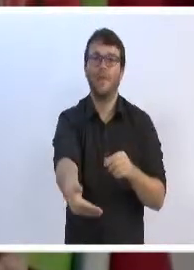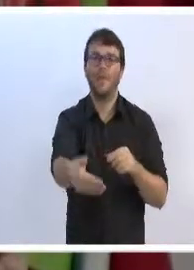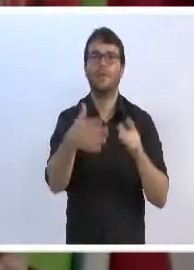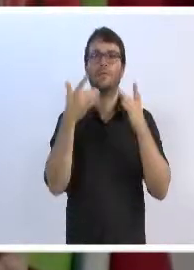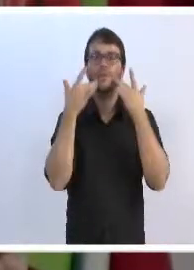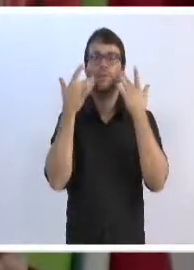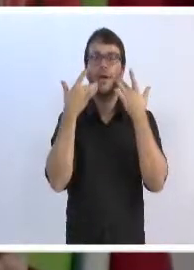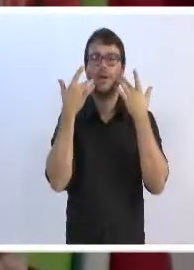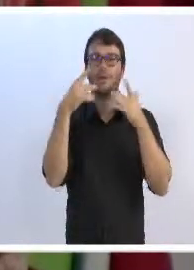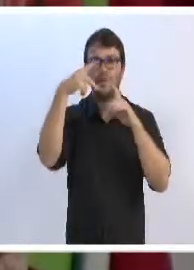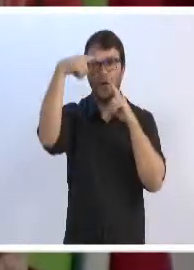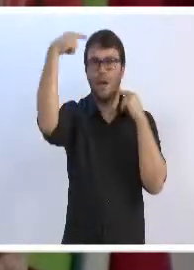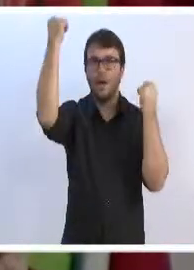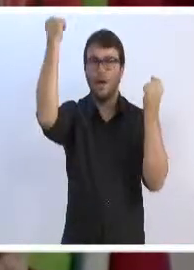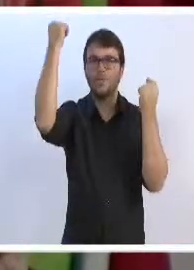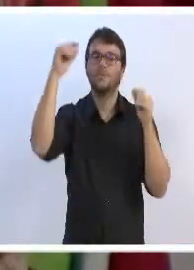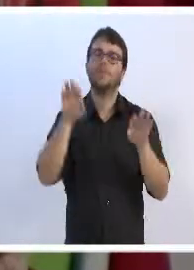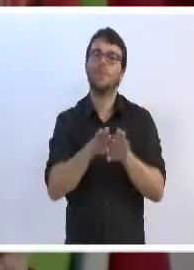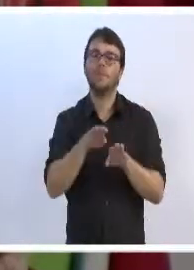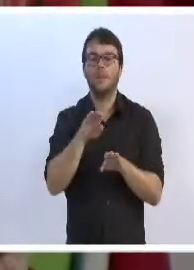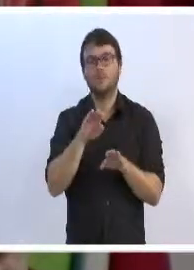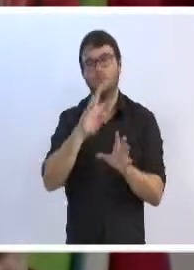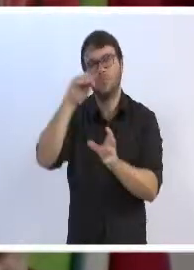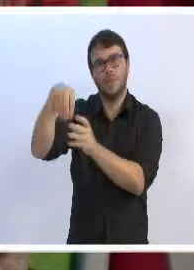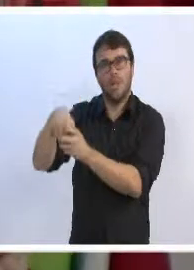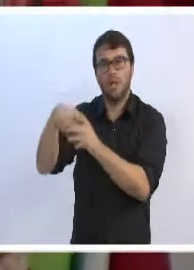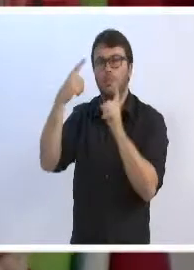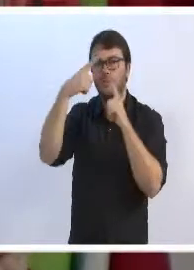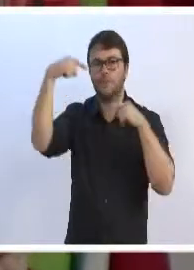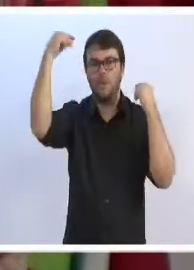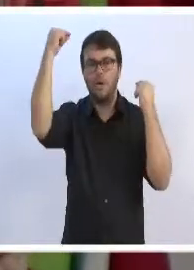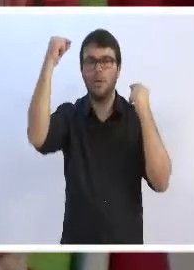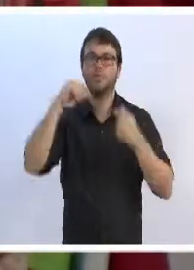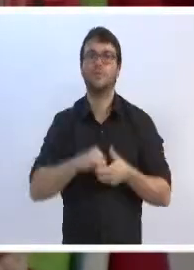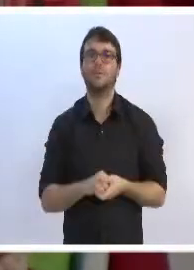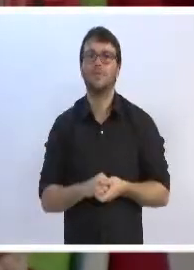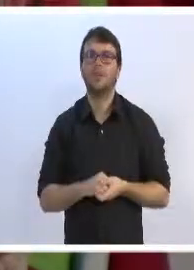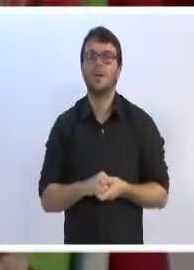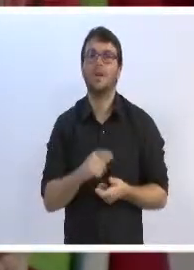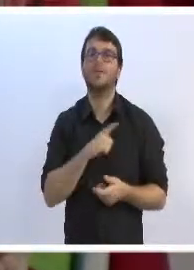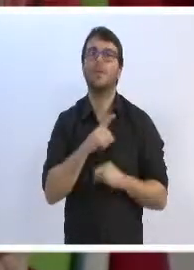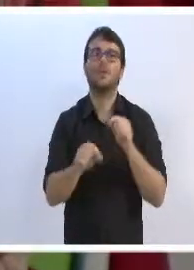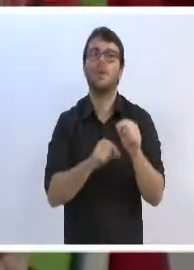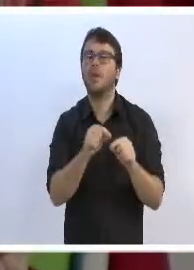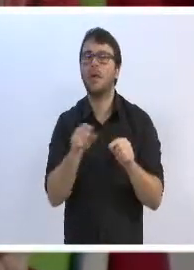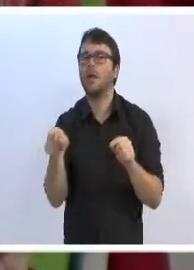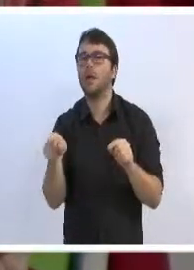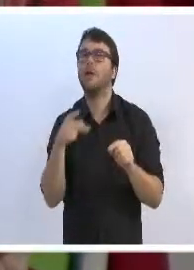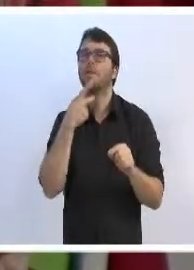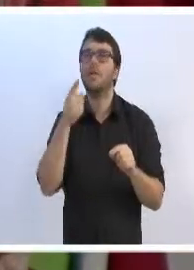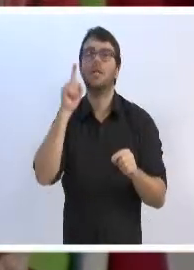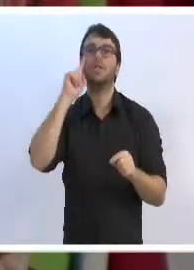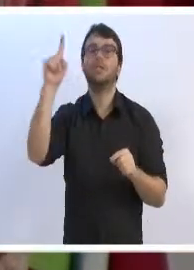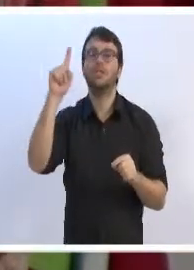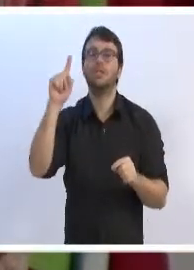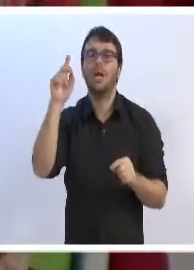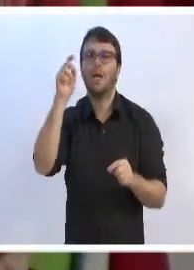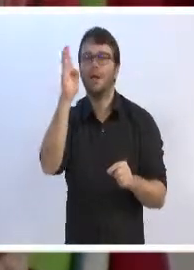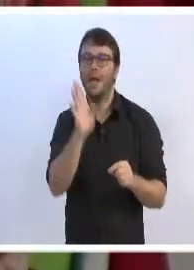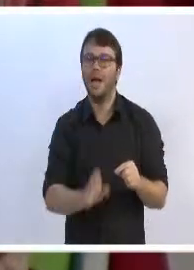na realidade também nas suas dependências relativo ao dia nacional da luta